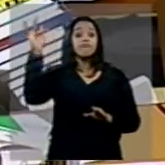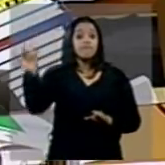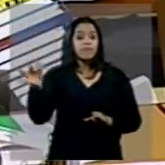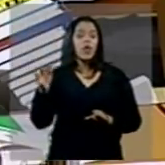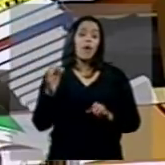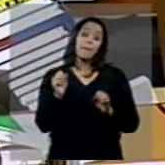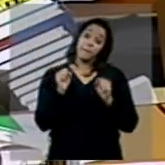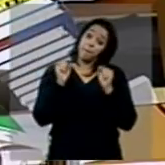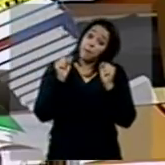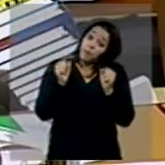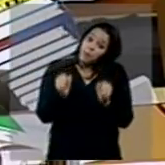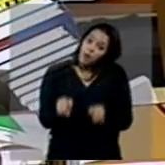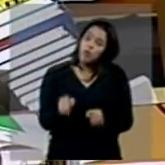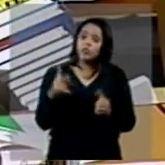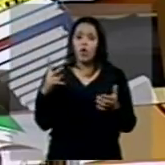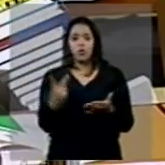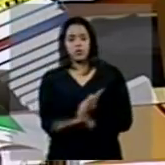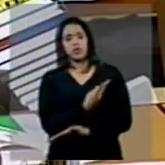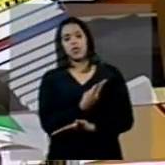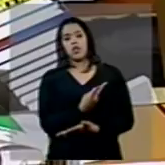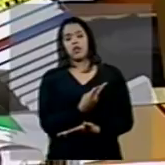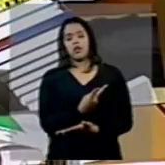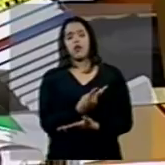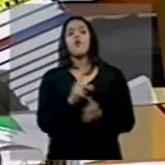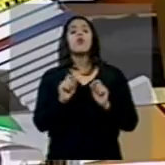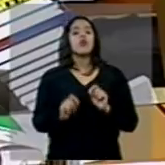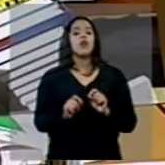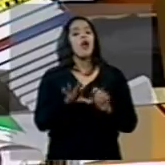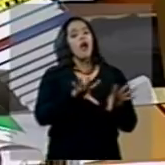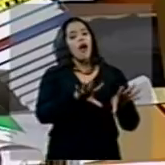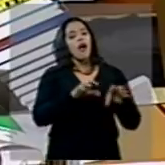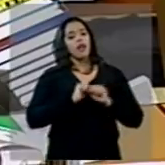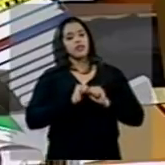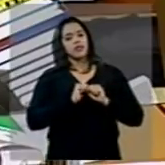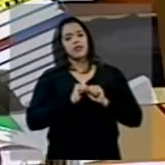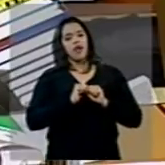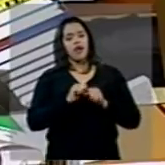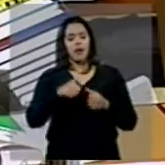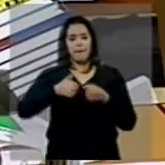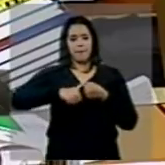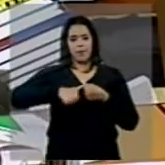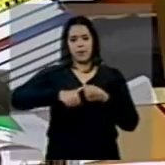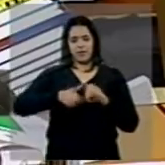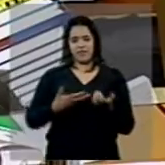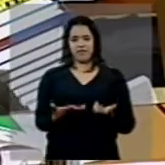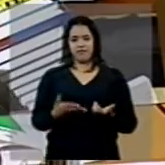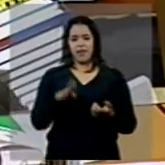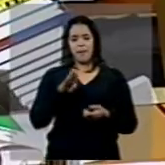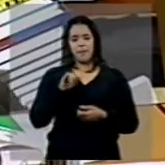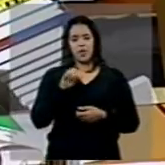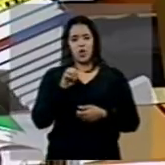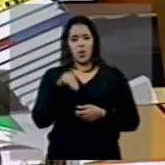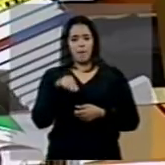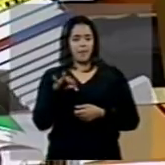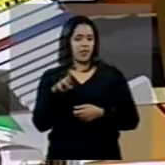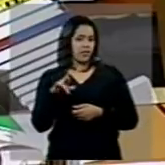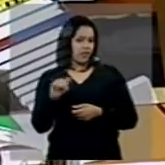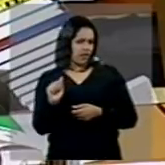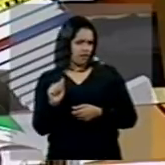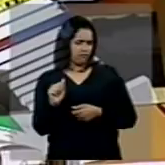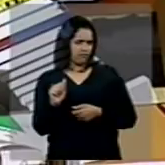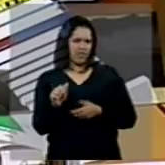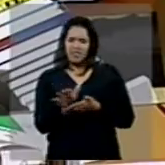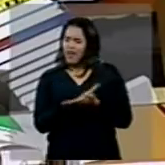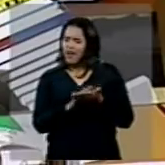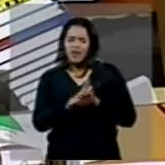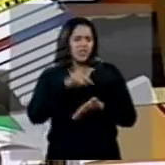possibilidade de adotar-se a biometria, sem cogitar de qualquer sanção, muito menos